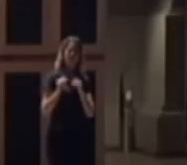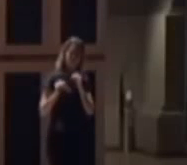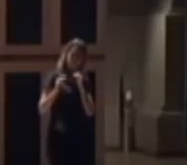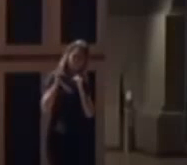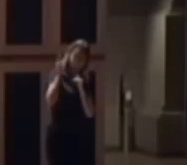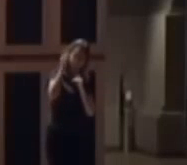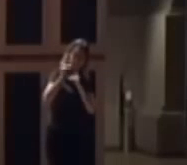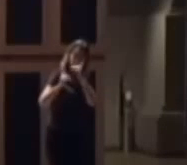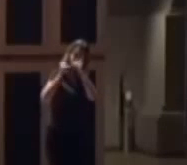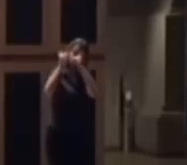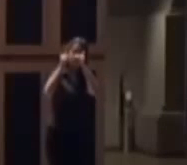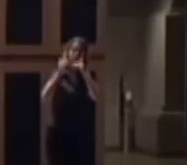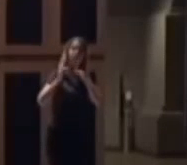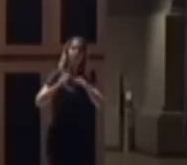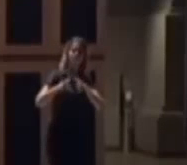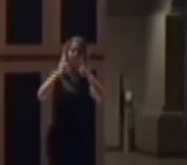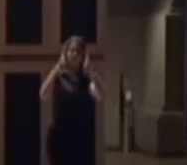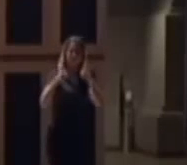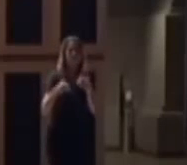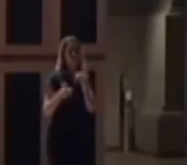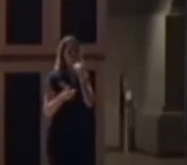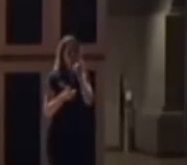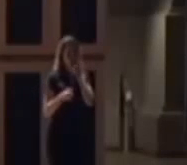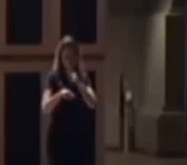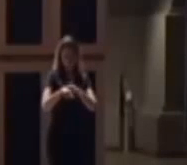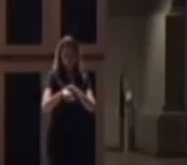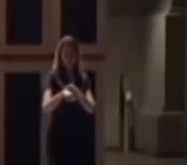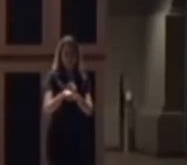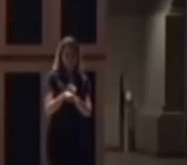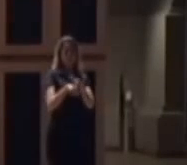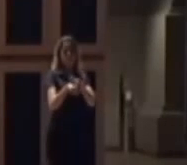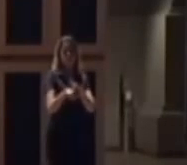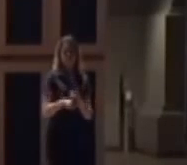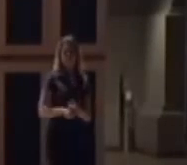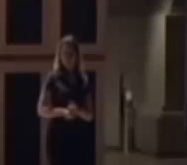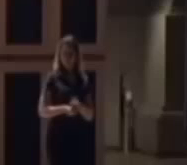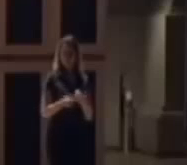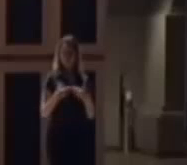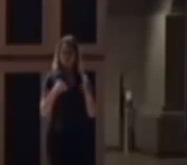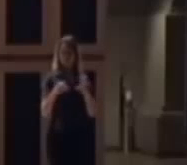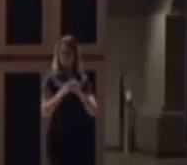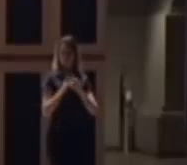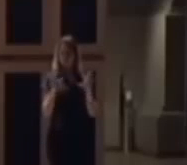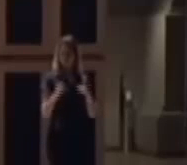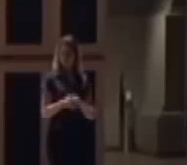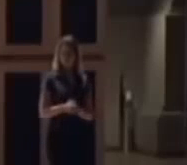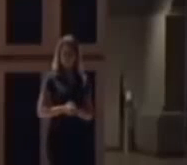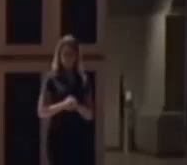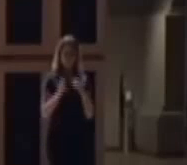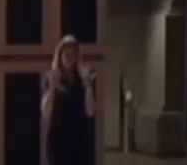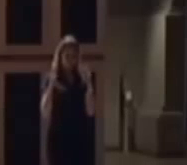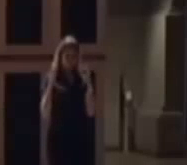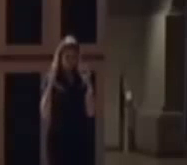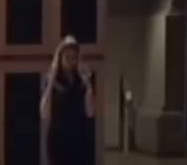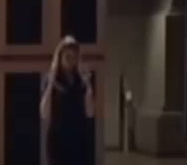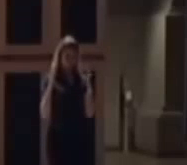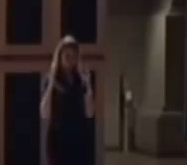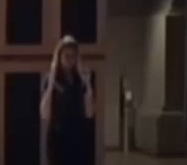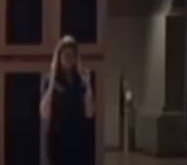efetivo e com resultados. Desculpem ter extrapolado o tempo e fico à disposição, então, depois. Muito obrigada.